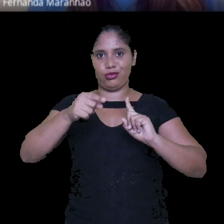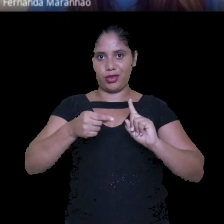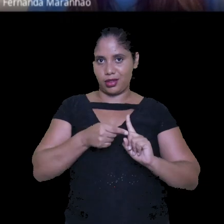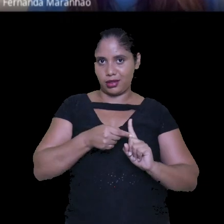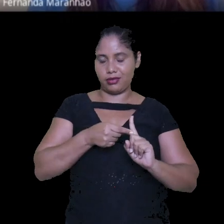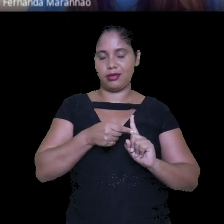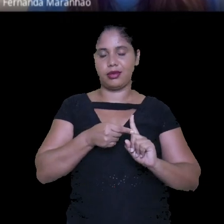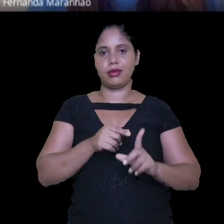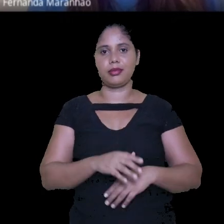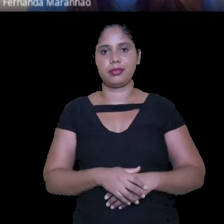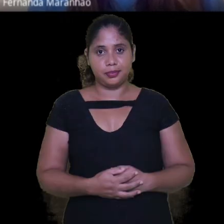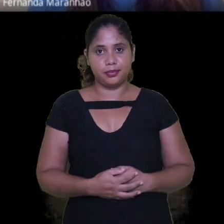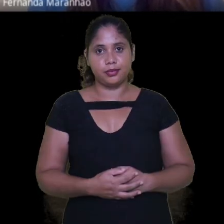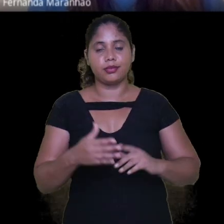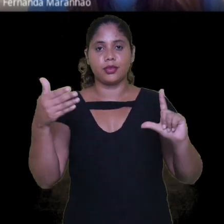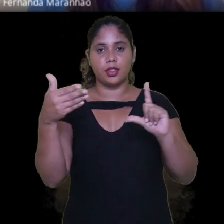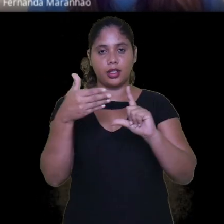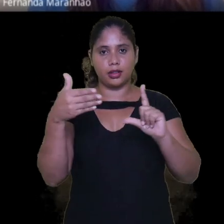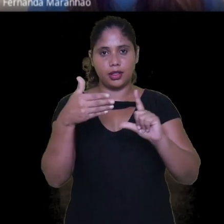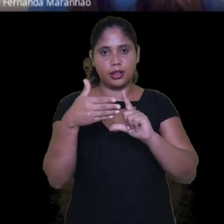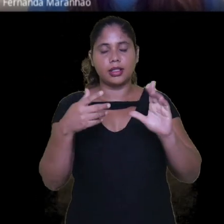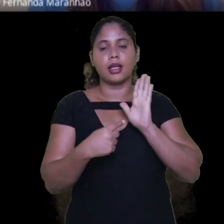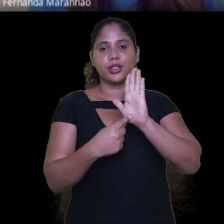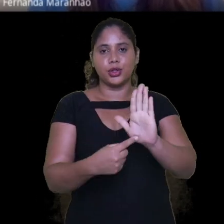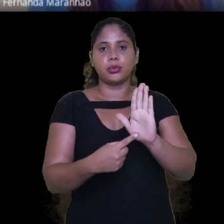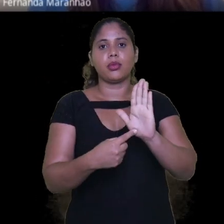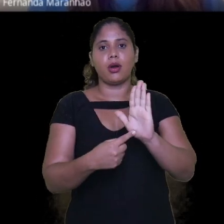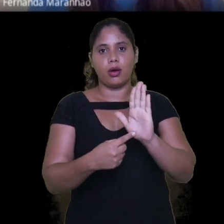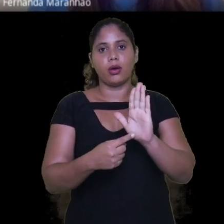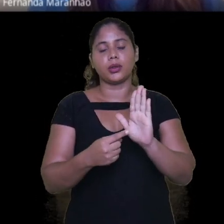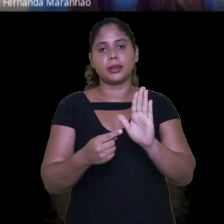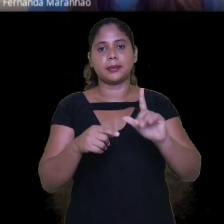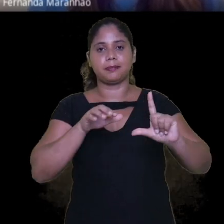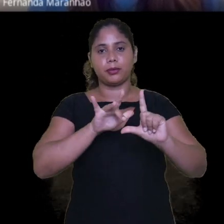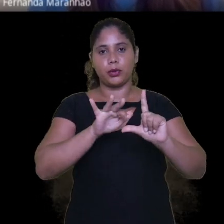a redução do impacto da insuficiência placentária. Então, a